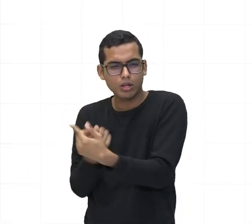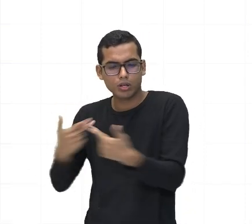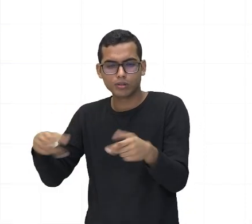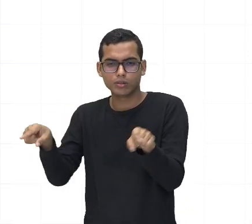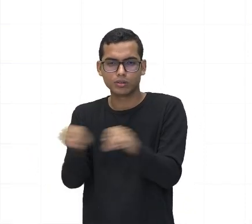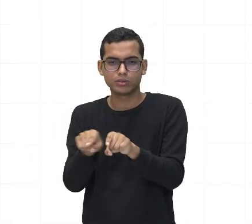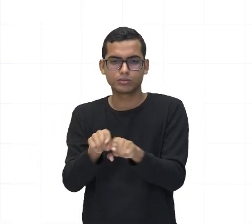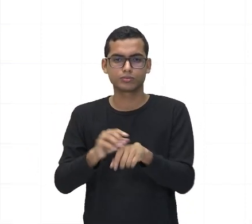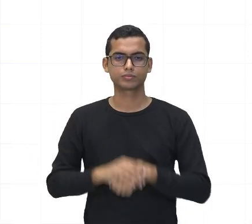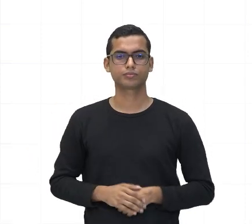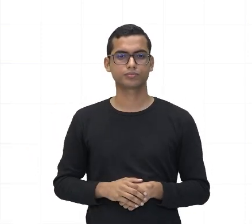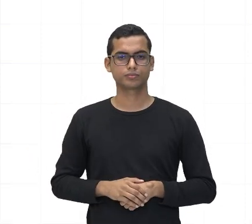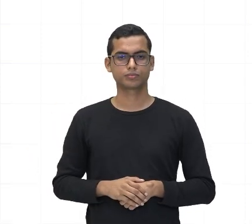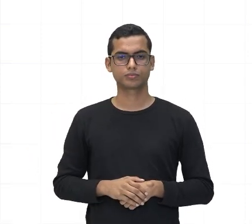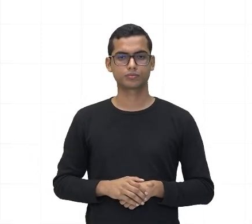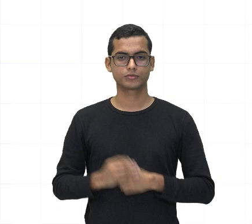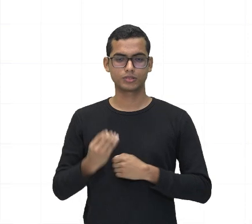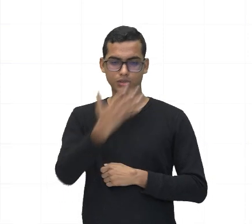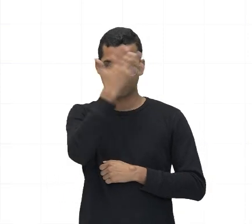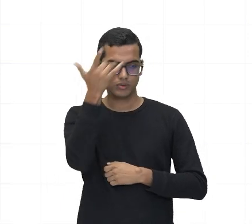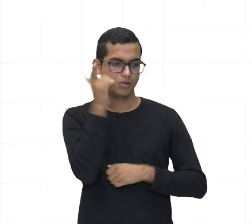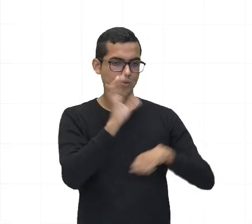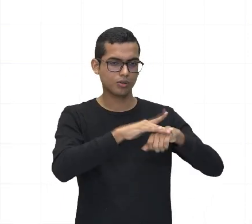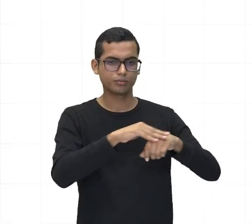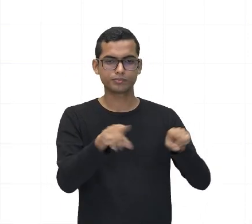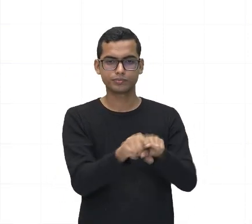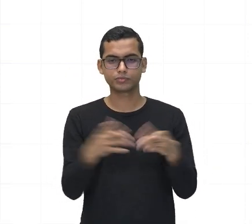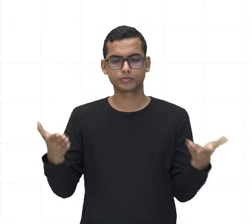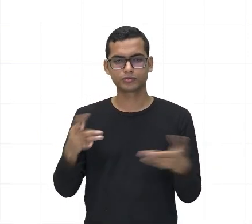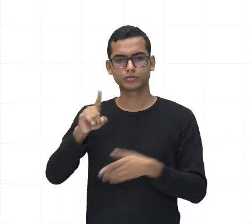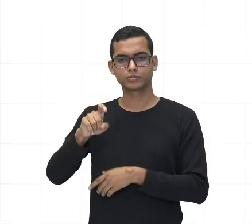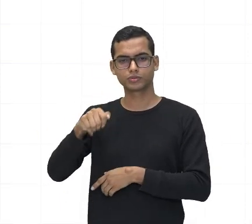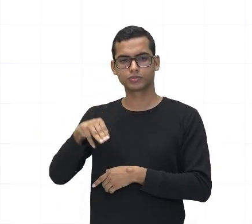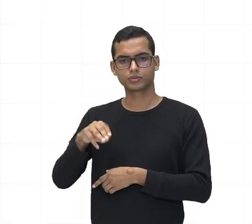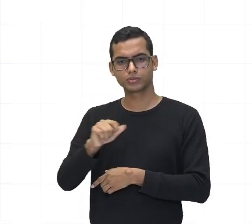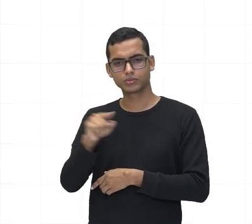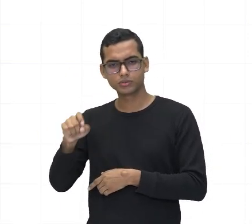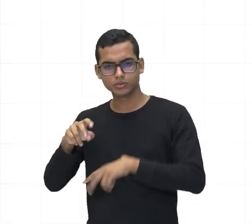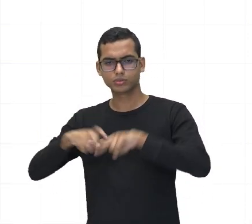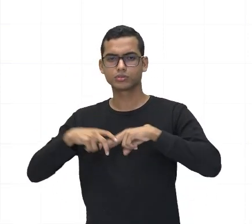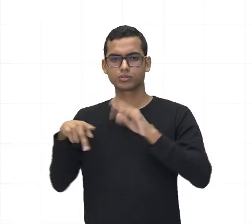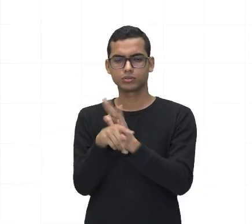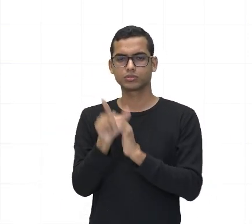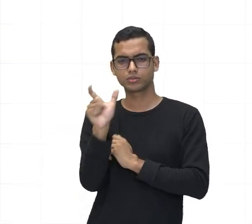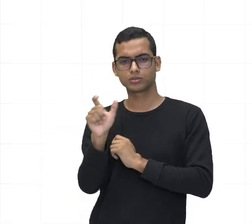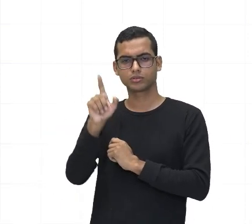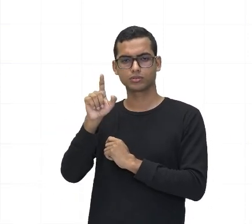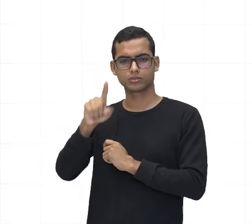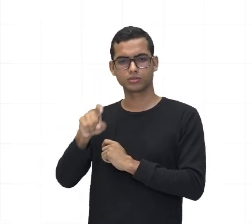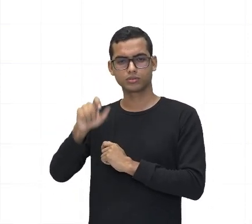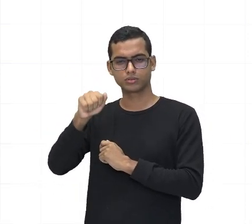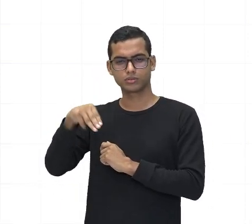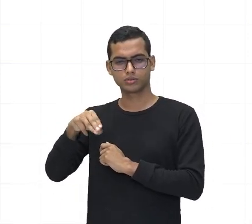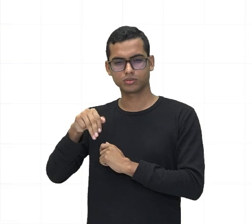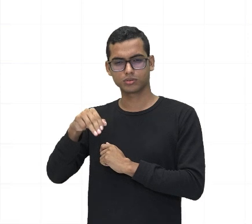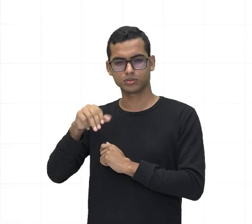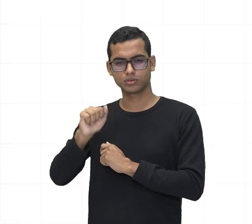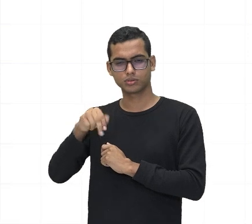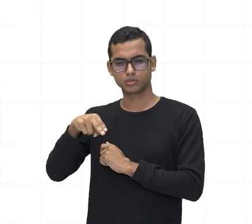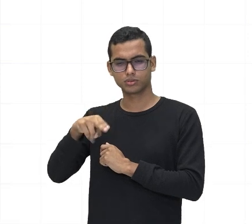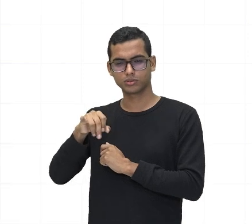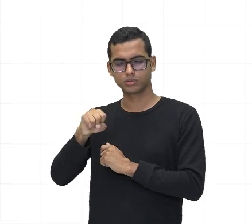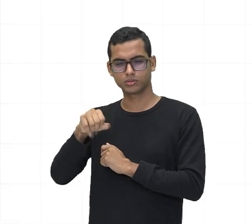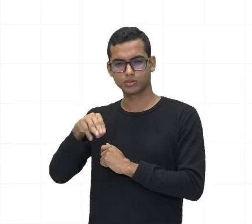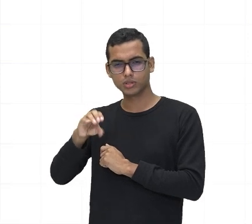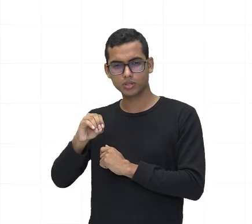dá origem à palavra xamanismo, que é uma classificação de religiões muito antigas, né, que